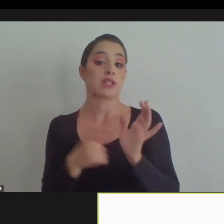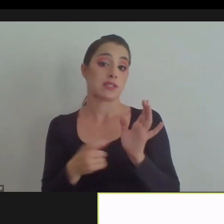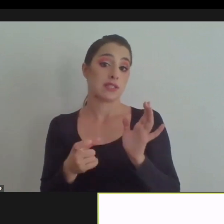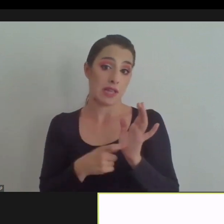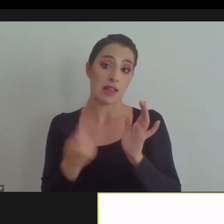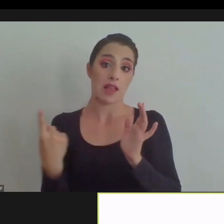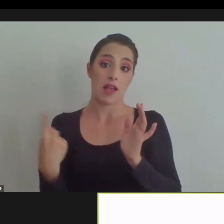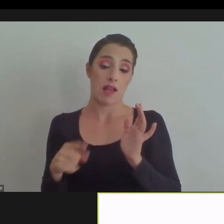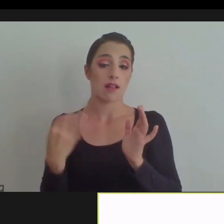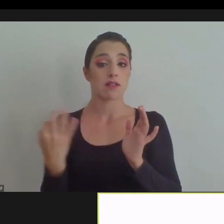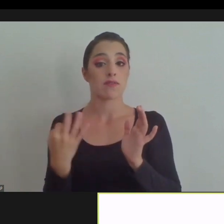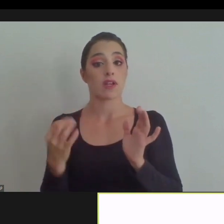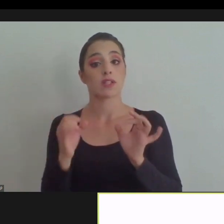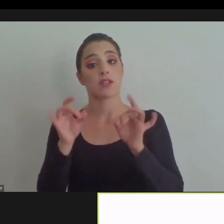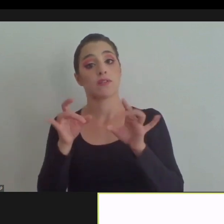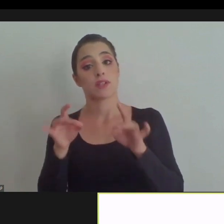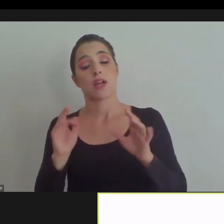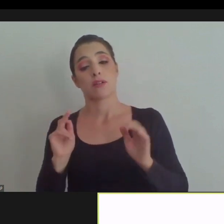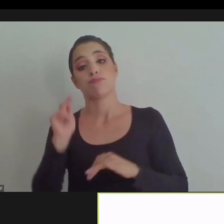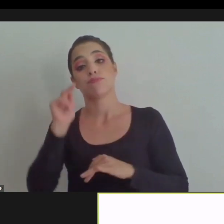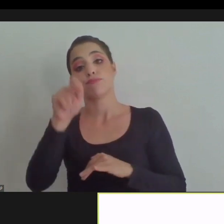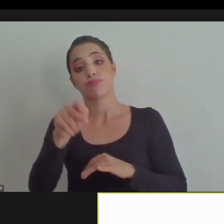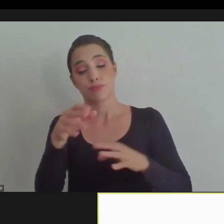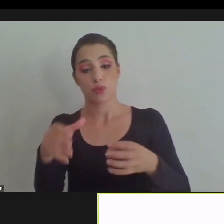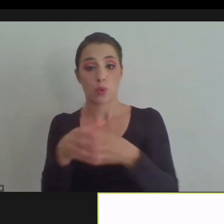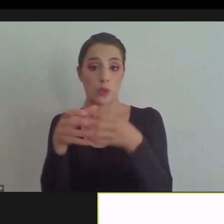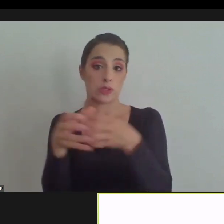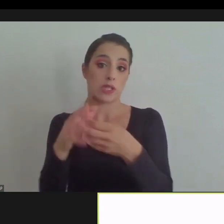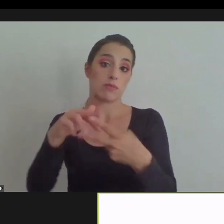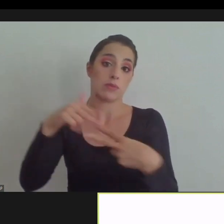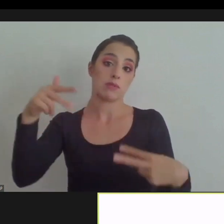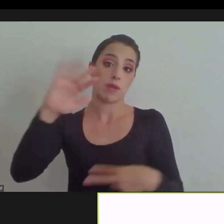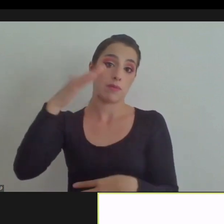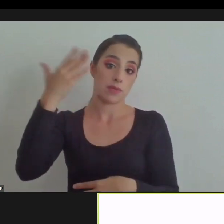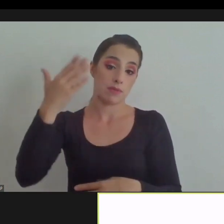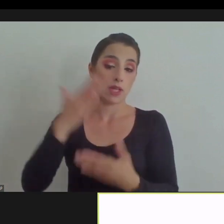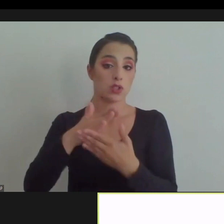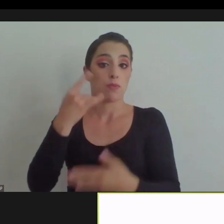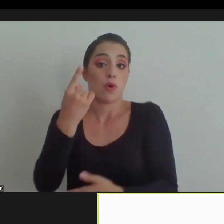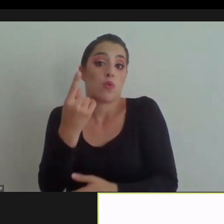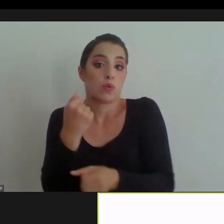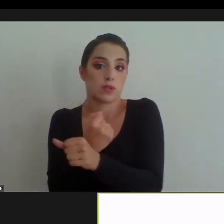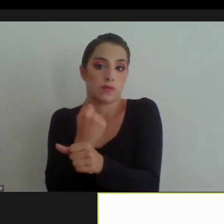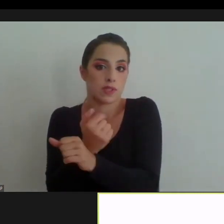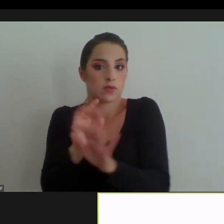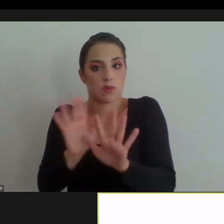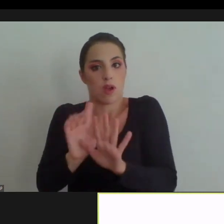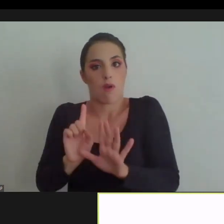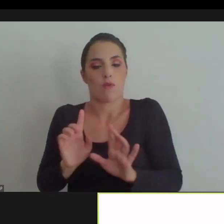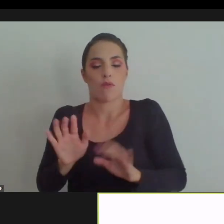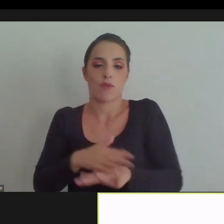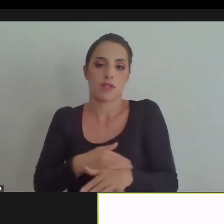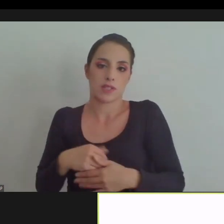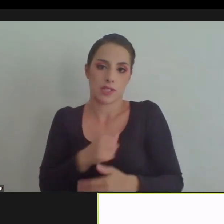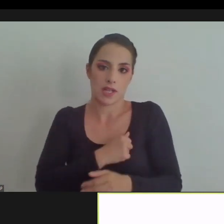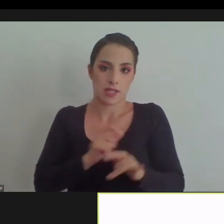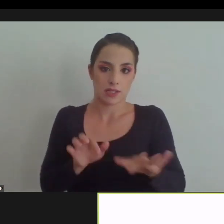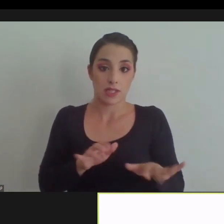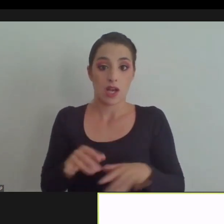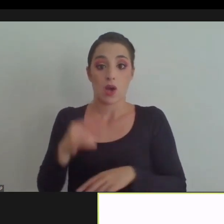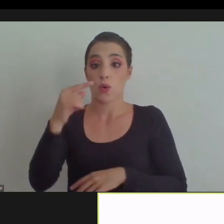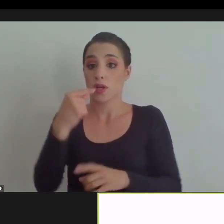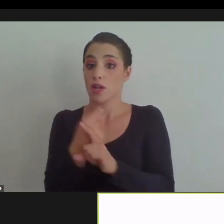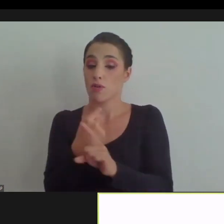prescindir de se deslocar até o Conselho Municipal só para aceder a um simples serviço. A única coisa que ainda não se pode permitir